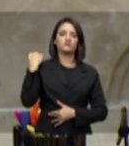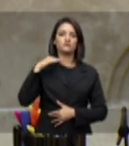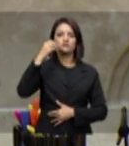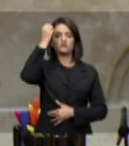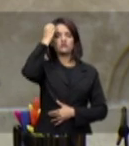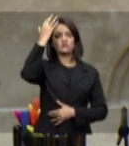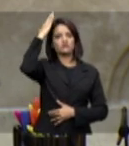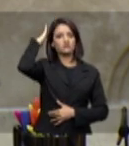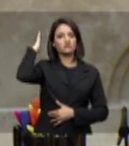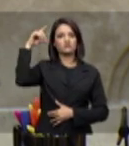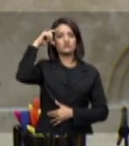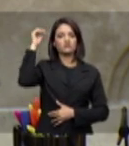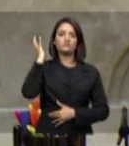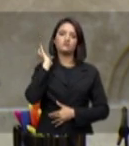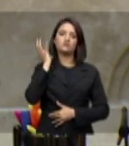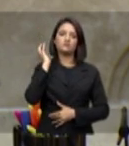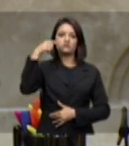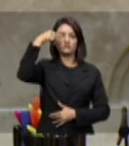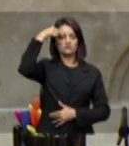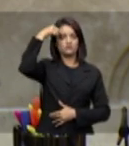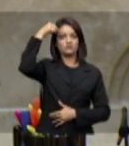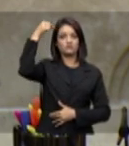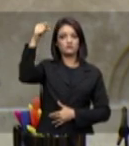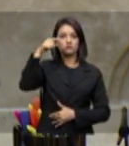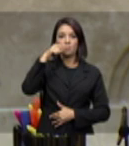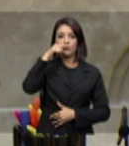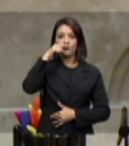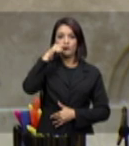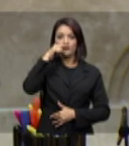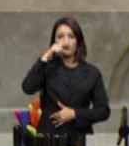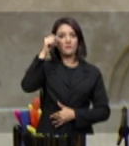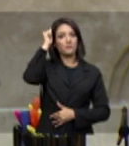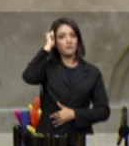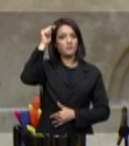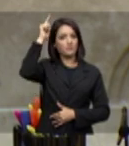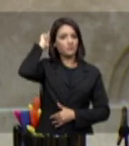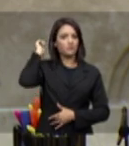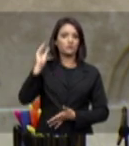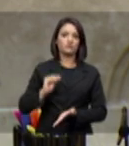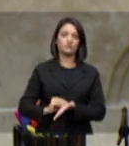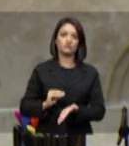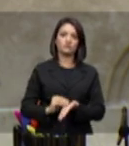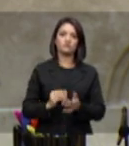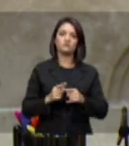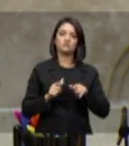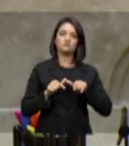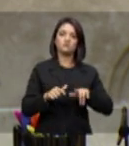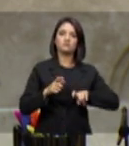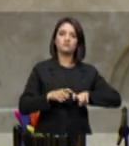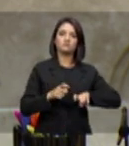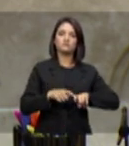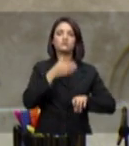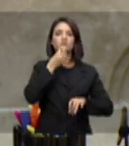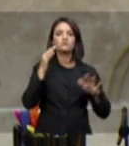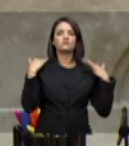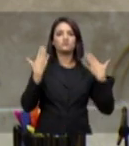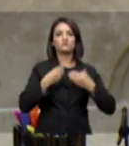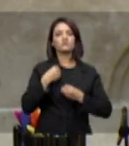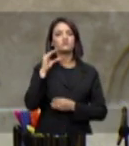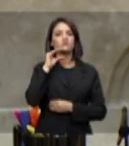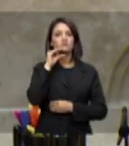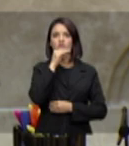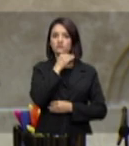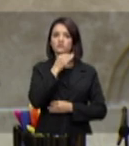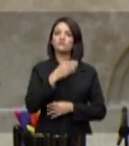luiz fux rosa bebê roberto barroso edson fachin alexandre de moraes ausente por motivo de licença médica o senhor ministro celso de